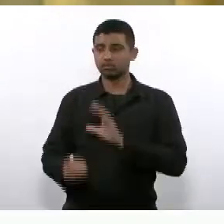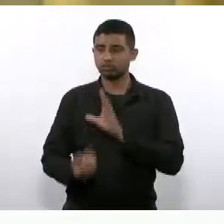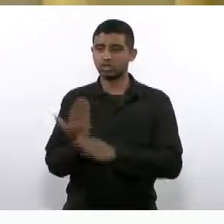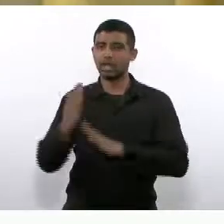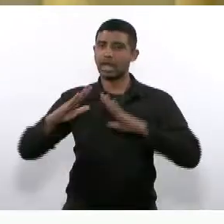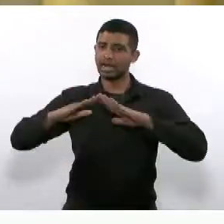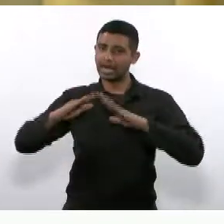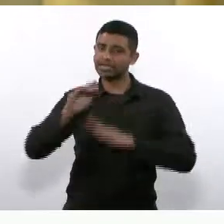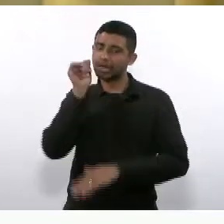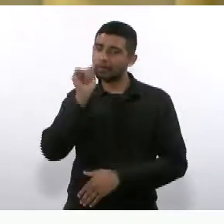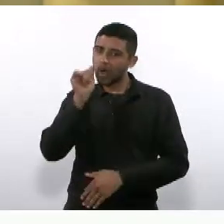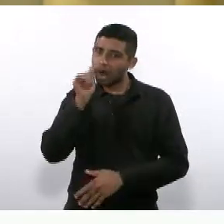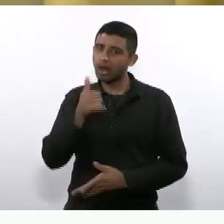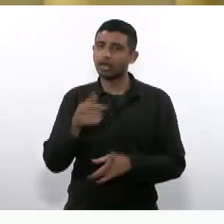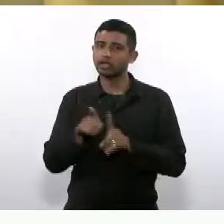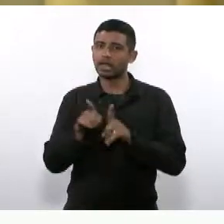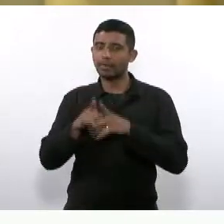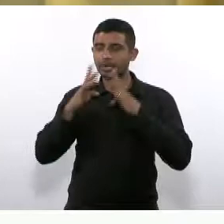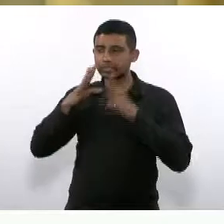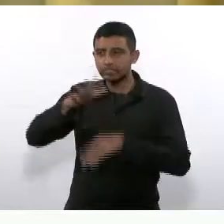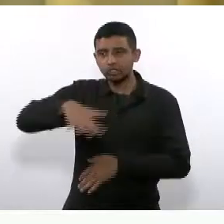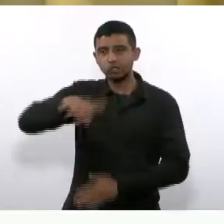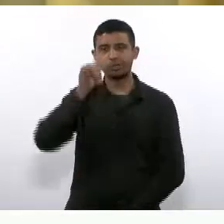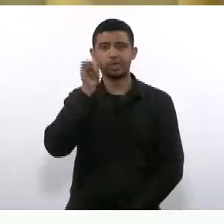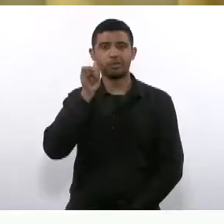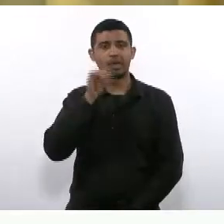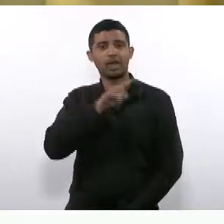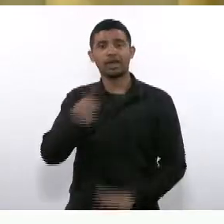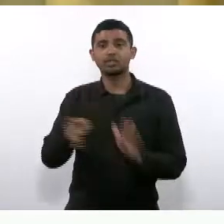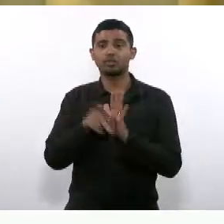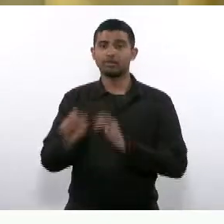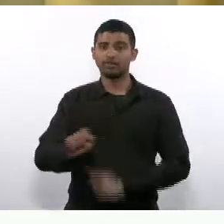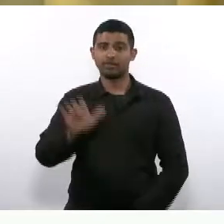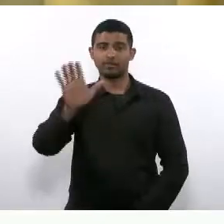serviços da rede de atendimento às mulheres, aquelas que são moradoras de